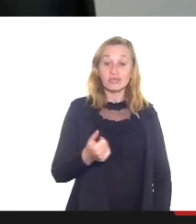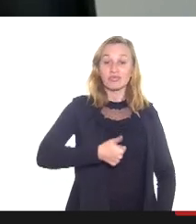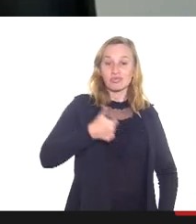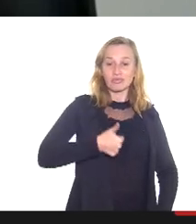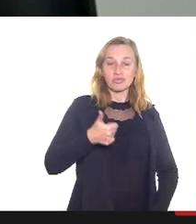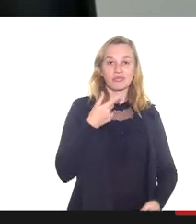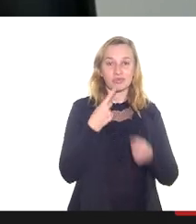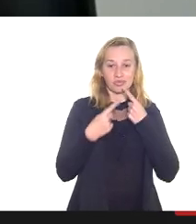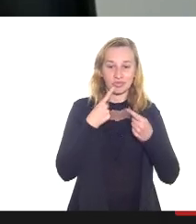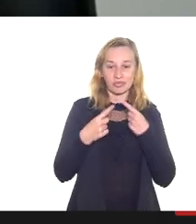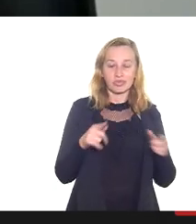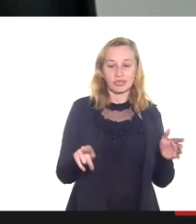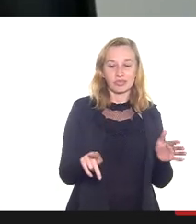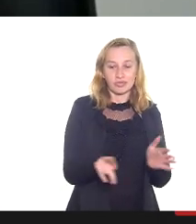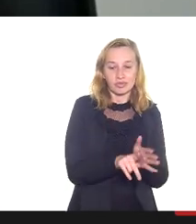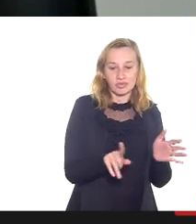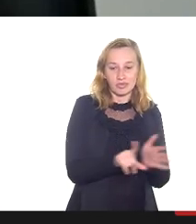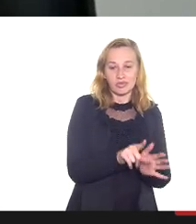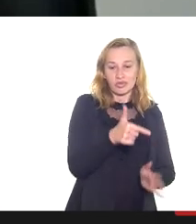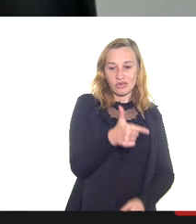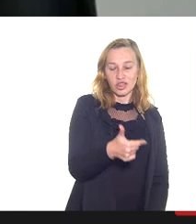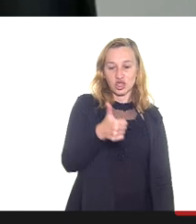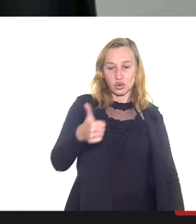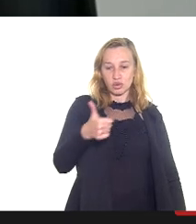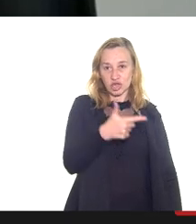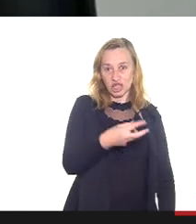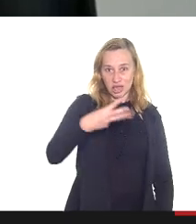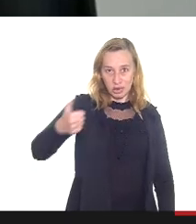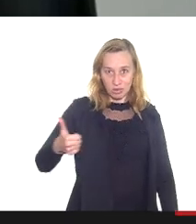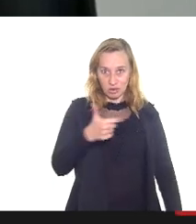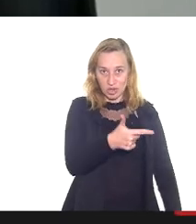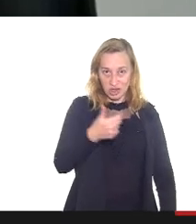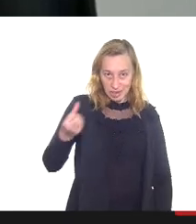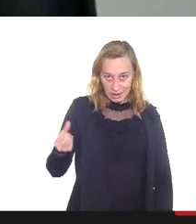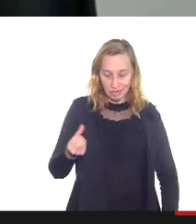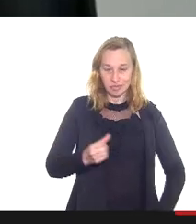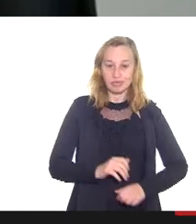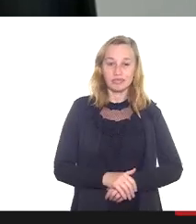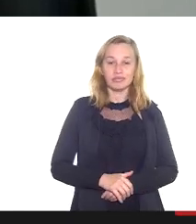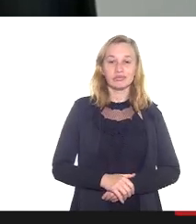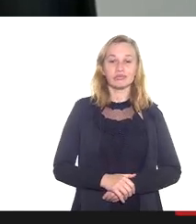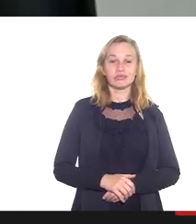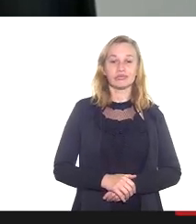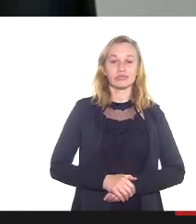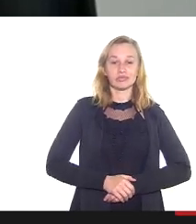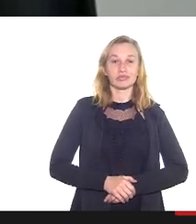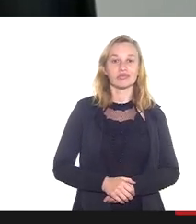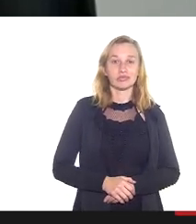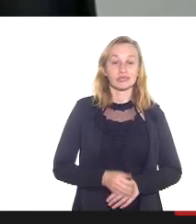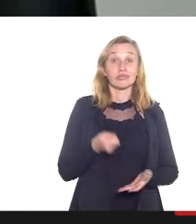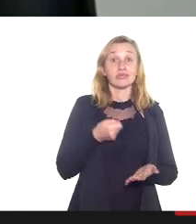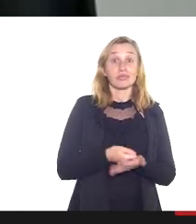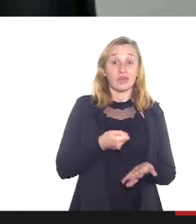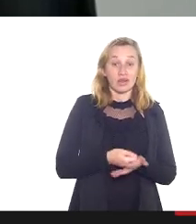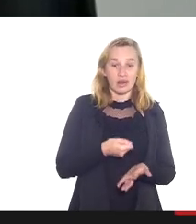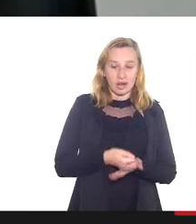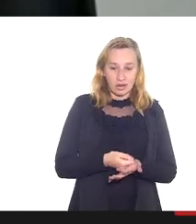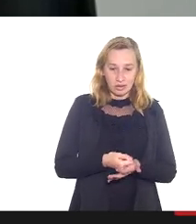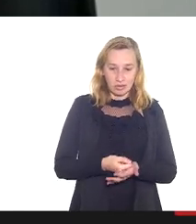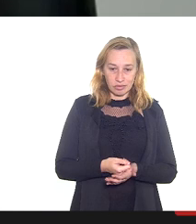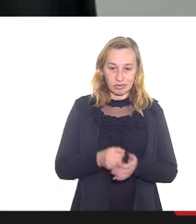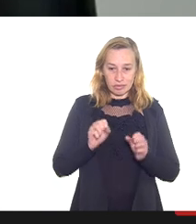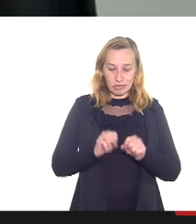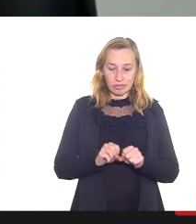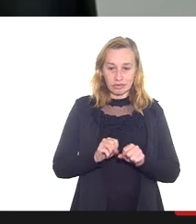votação, do projeto de lei 2131 de 2016, que dispõe sobre a obrigatoriedade no âmbito do Estado do